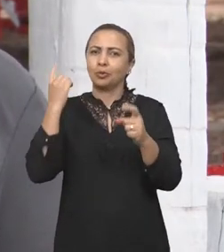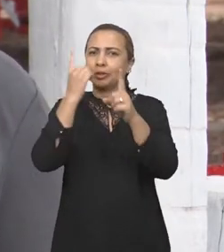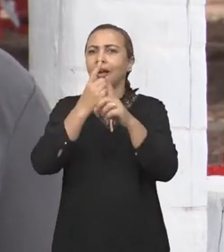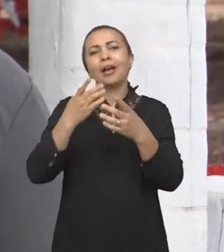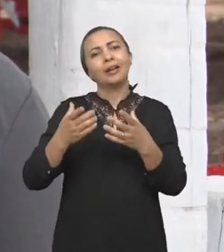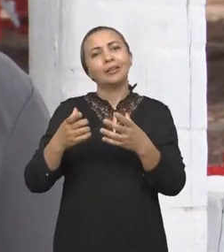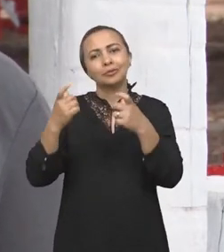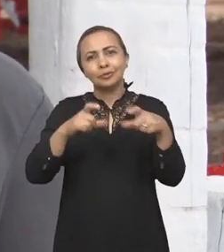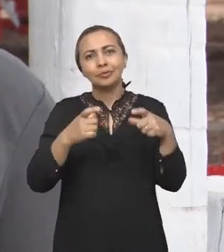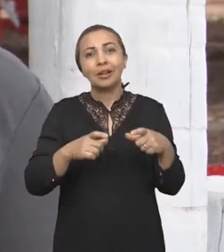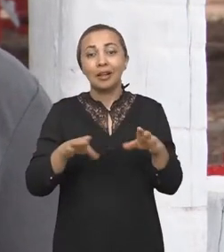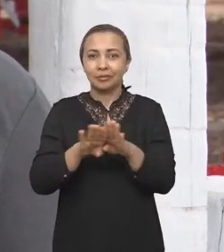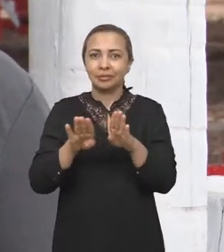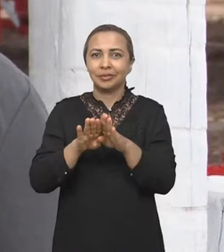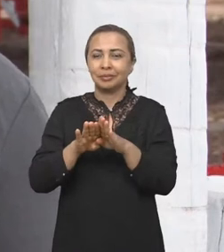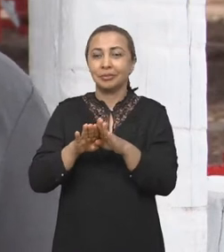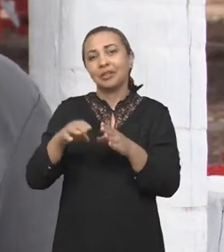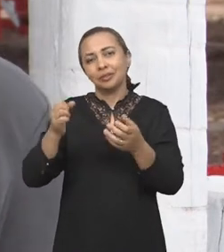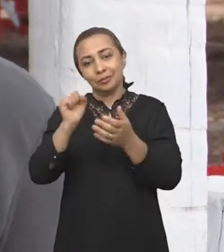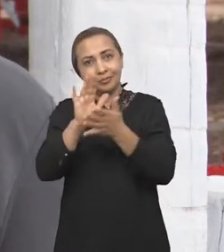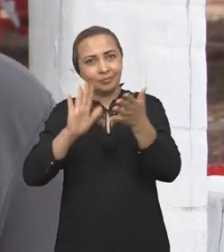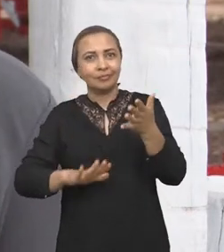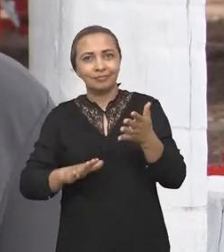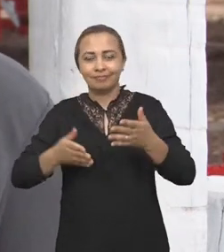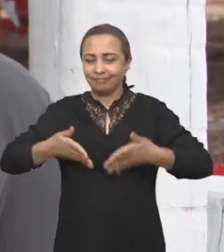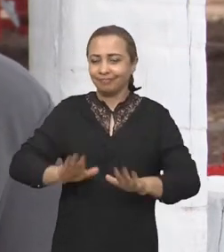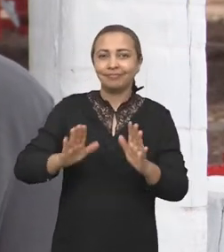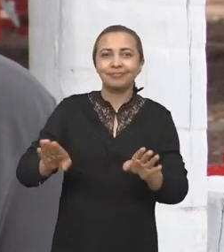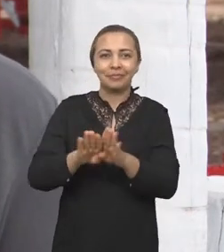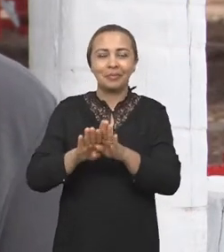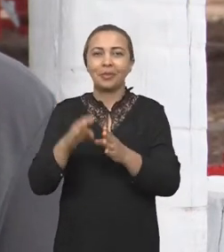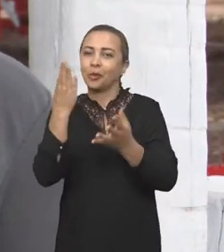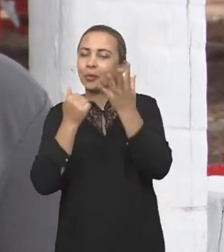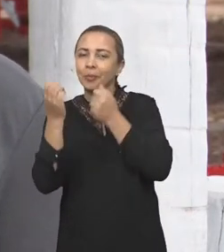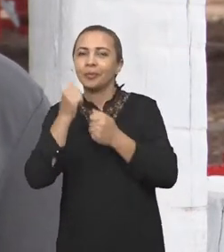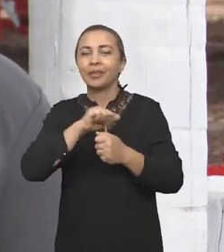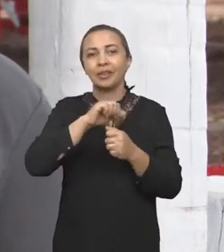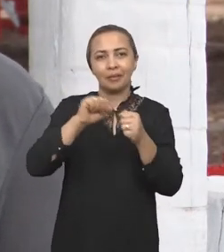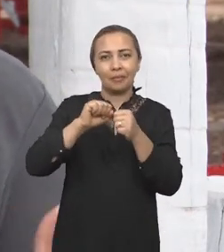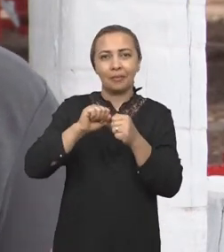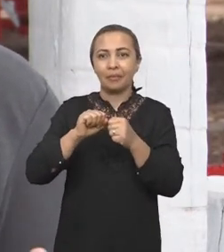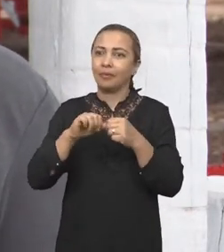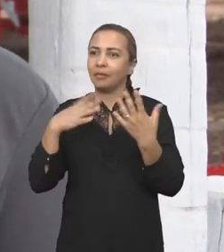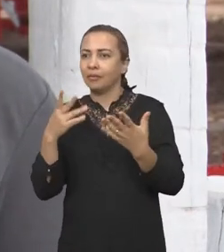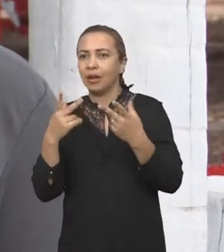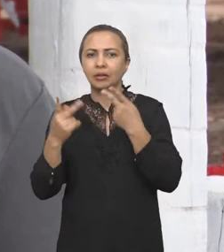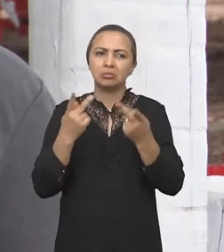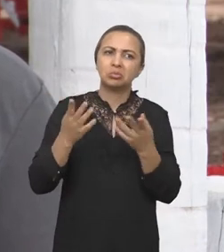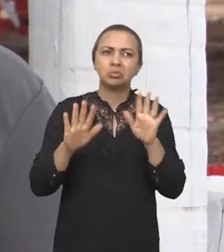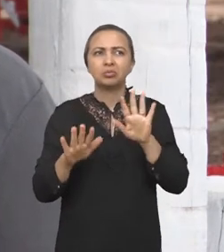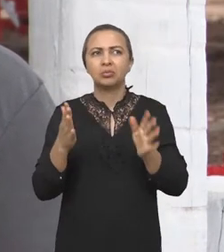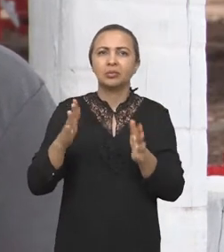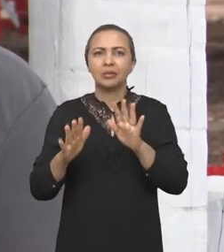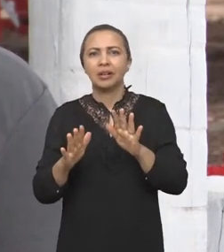de duas outras atividades, tanto reprodutivas como de consumo alimentar, juntando, fazendo,